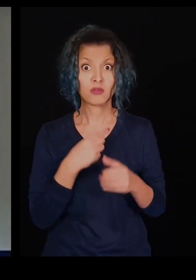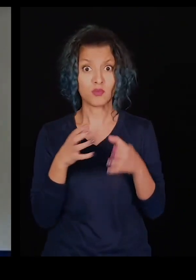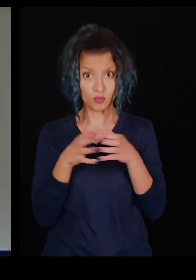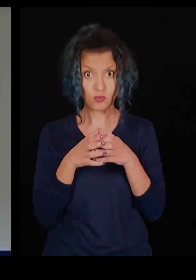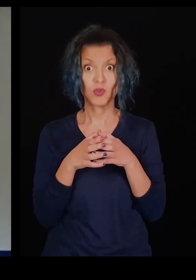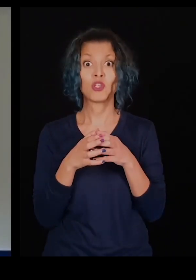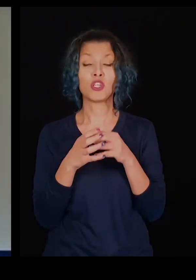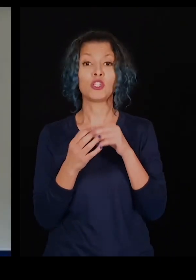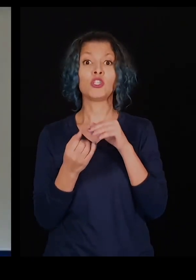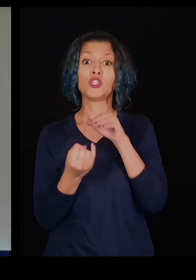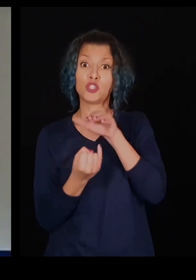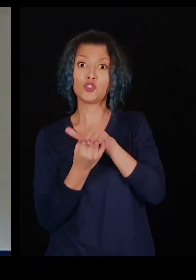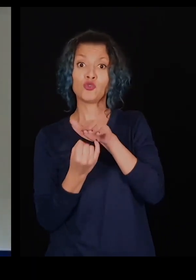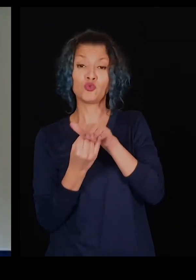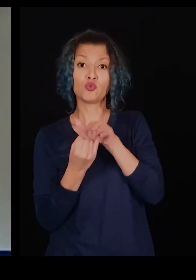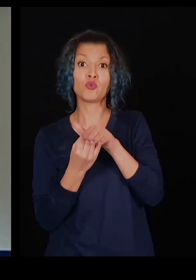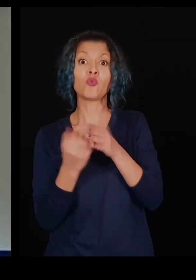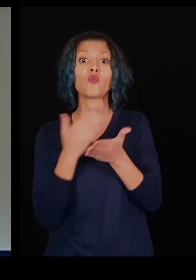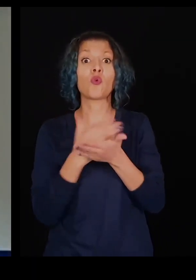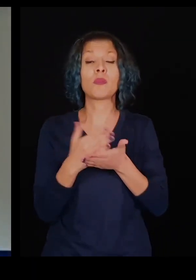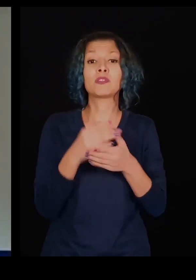discutir impactos